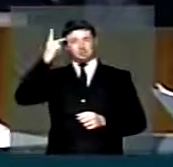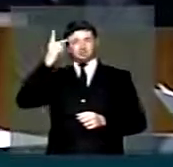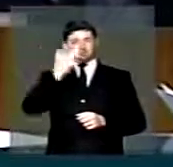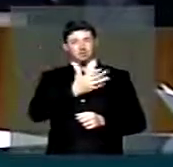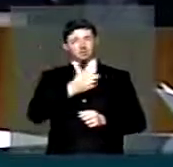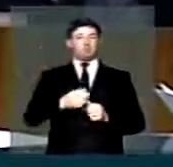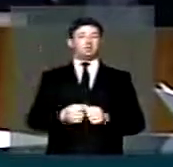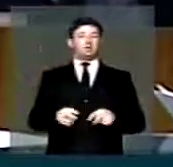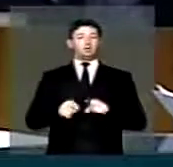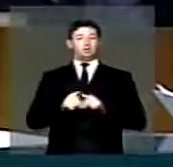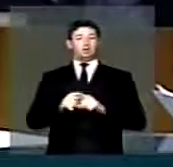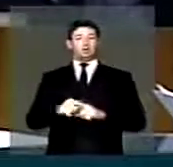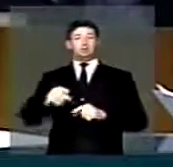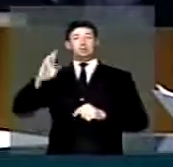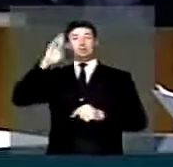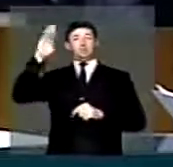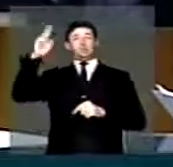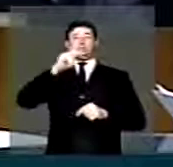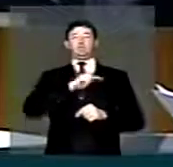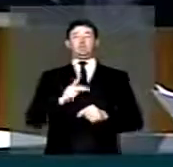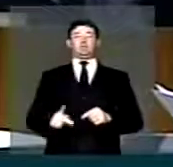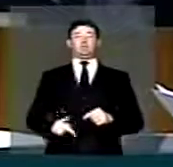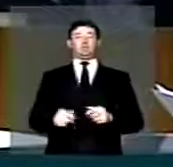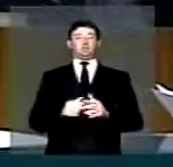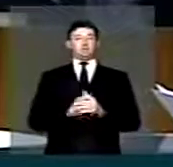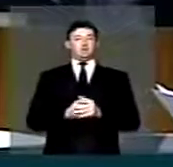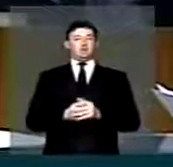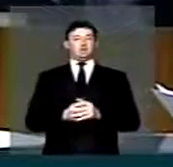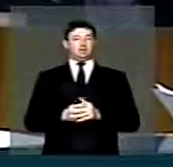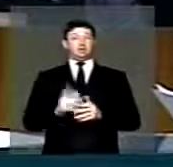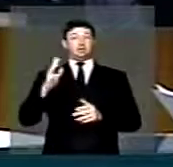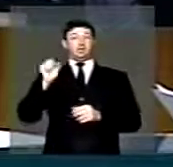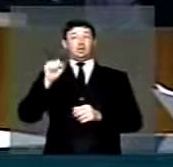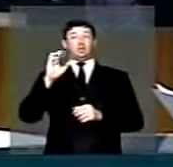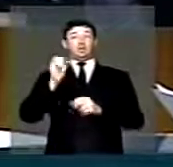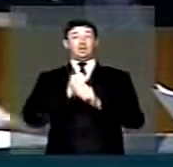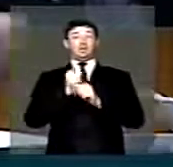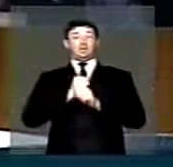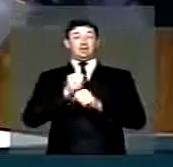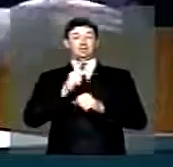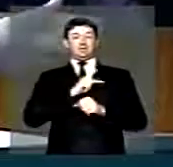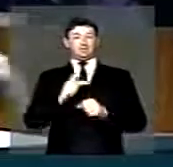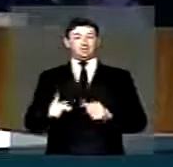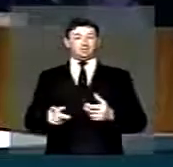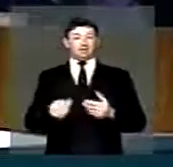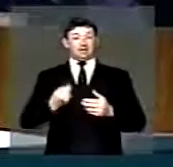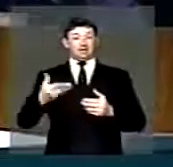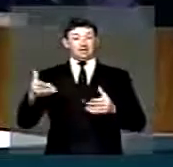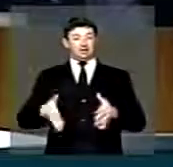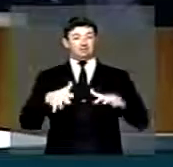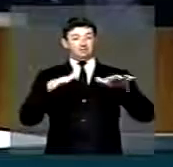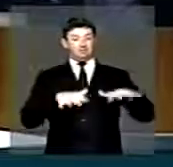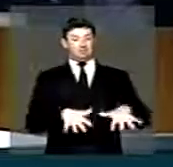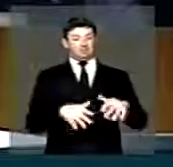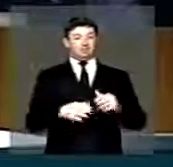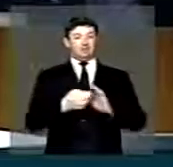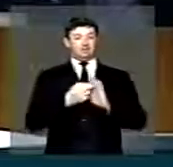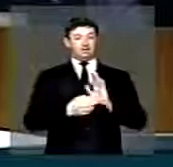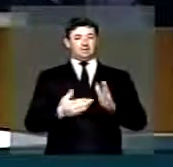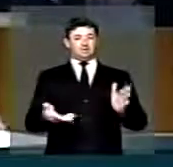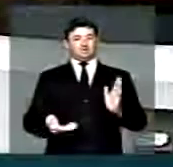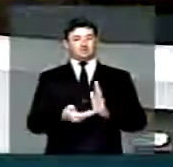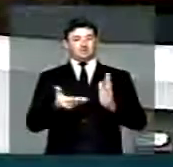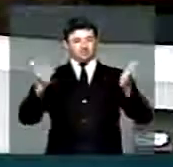e convidamos o decano desta casa, Mauro Benevides, que está aqui há quase 80 anos para presidir a sessão. Vossa Excelência disporá do tempo